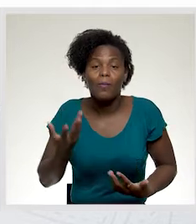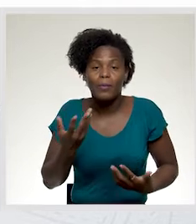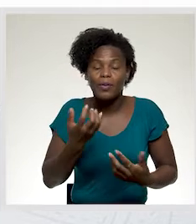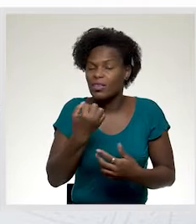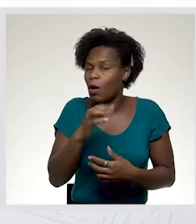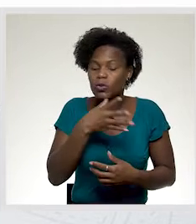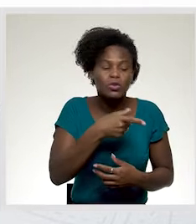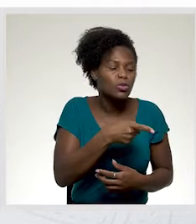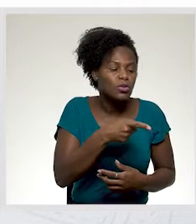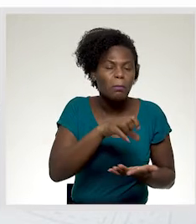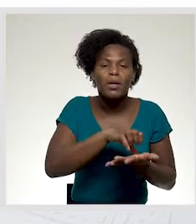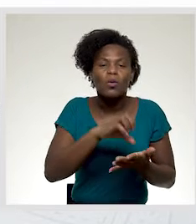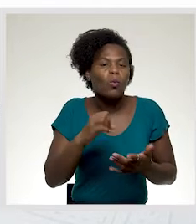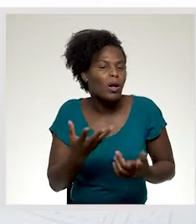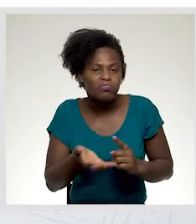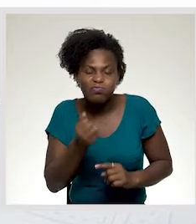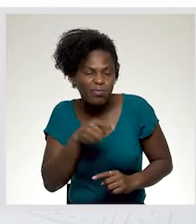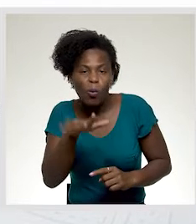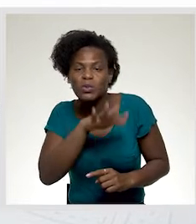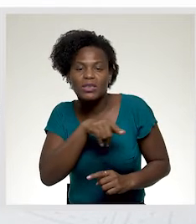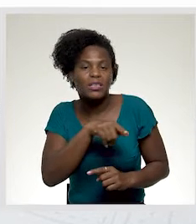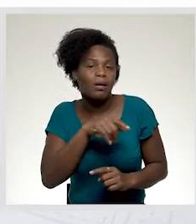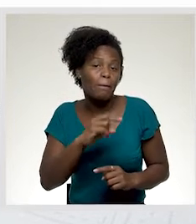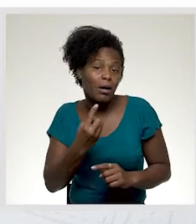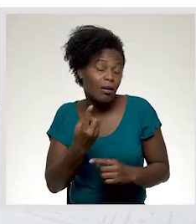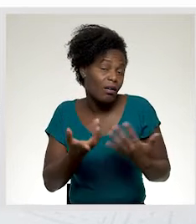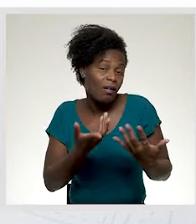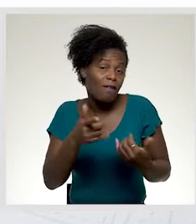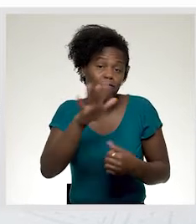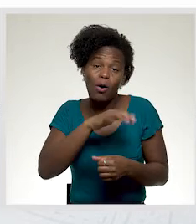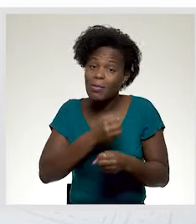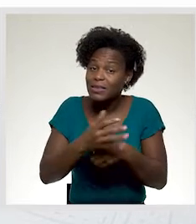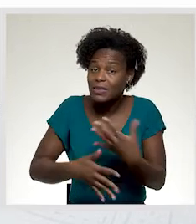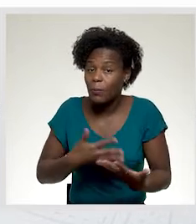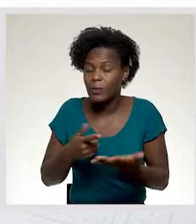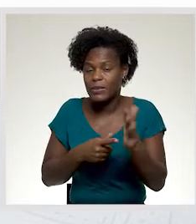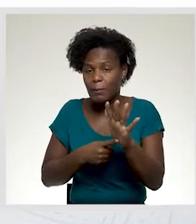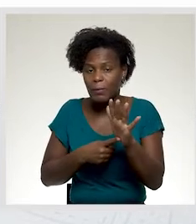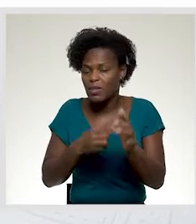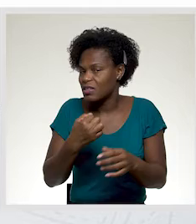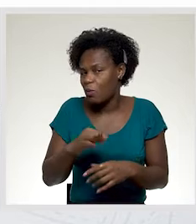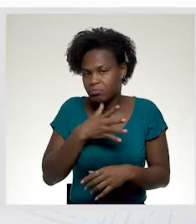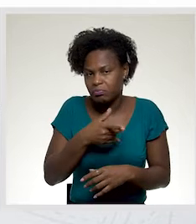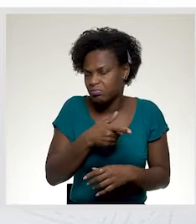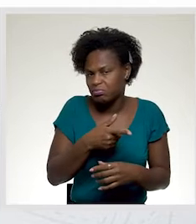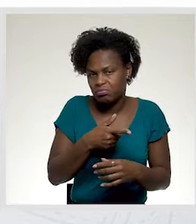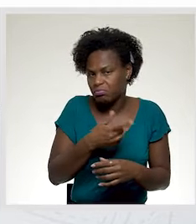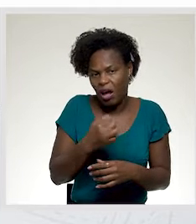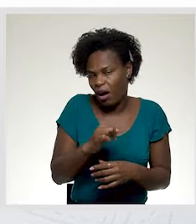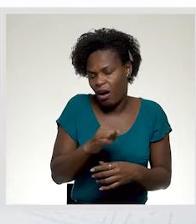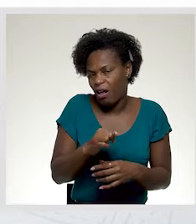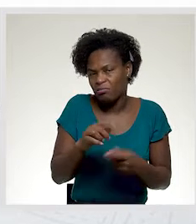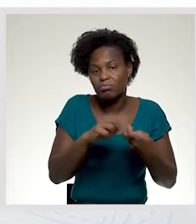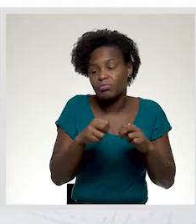Não indica quais os meios a utilizar, o modo de ação, por exemplo, não diz respeito